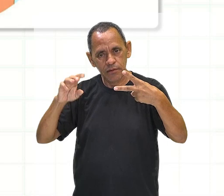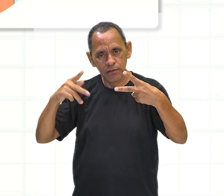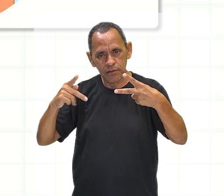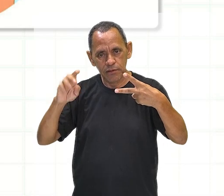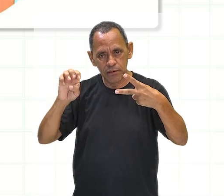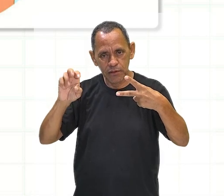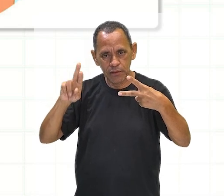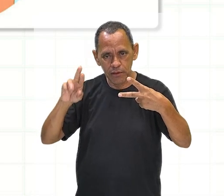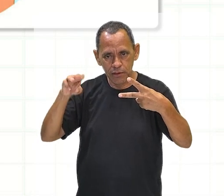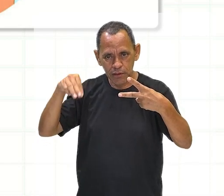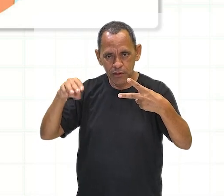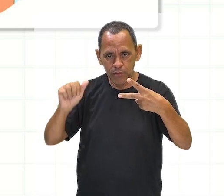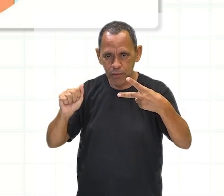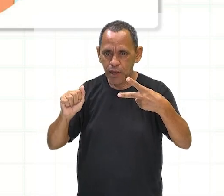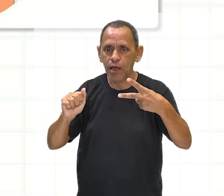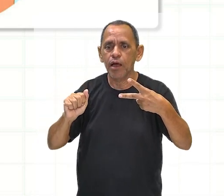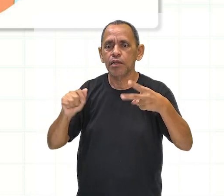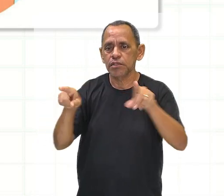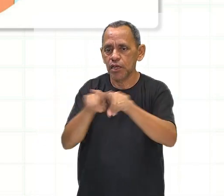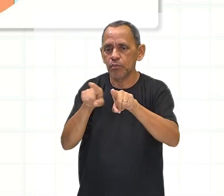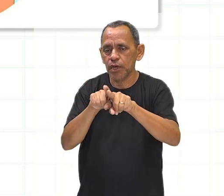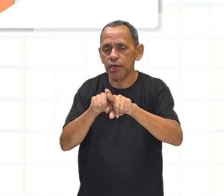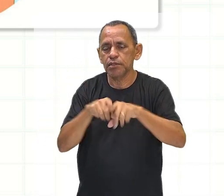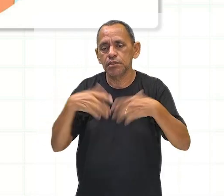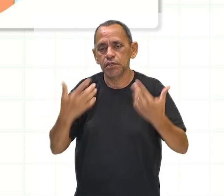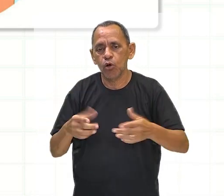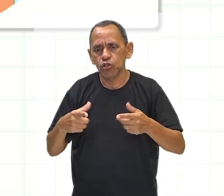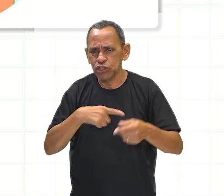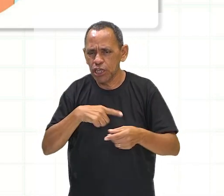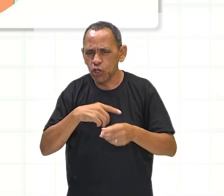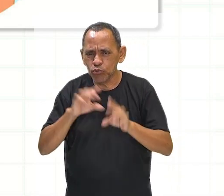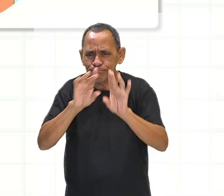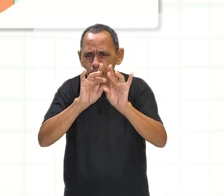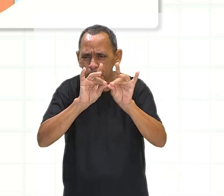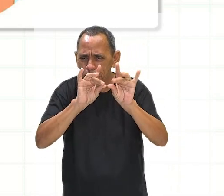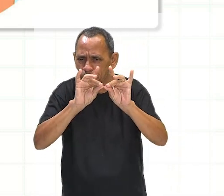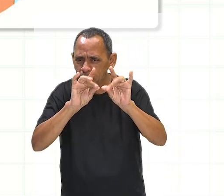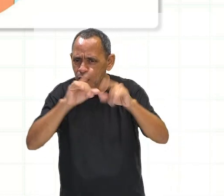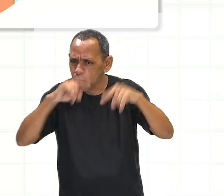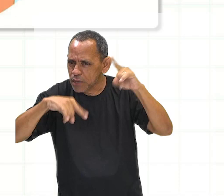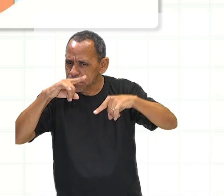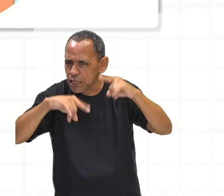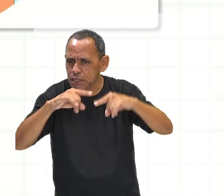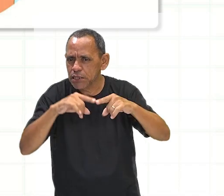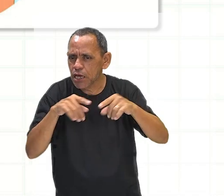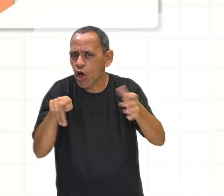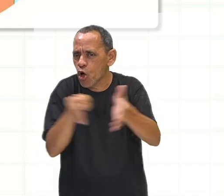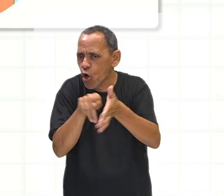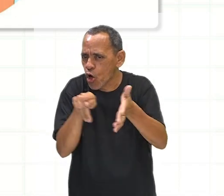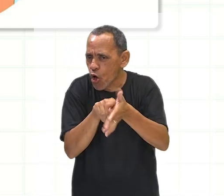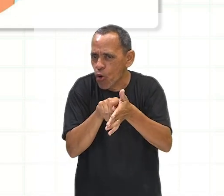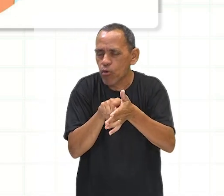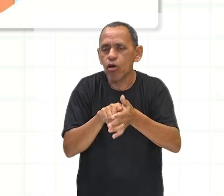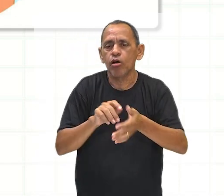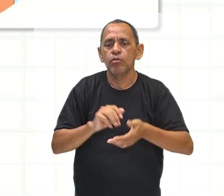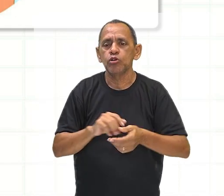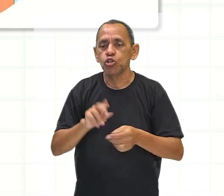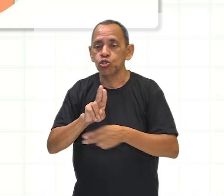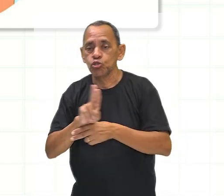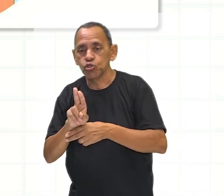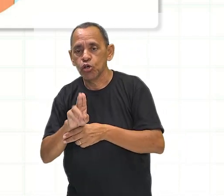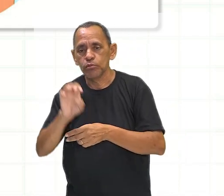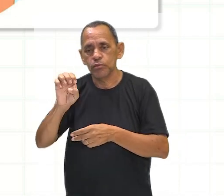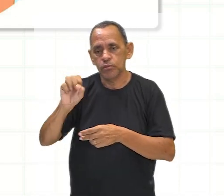tem justamente como função secretar esse fluido, né? Que vai neutralizar a acidez residual